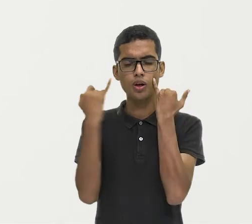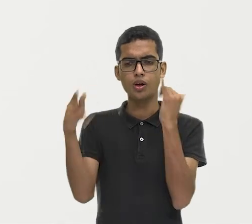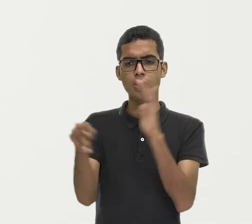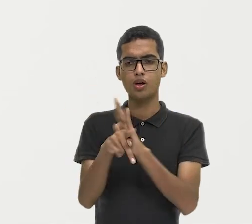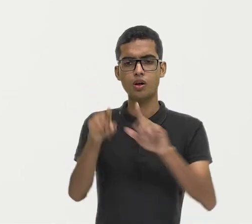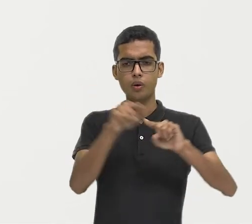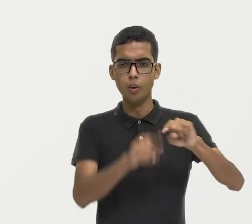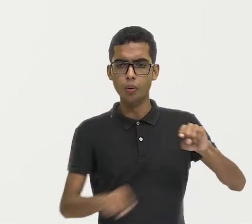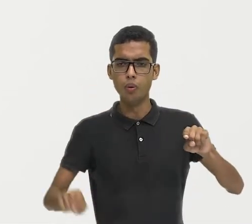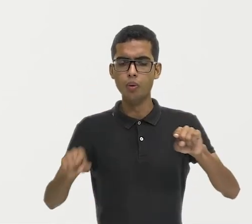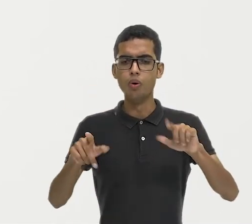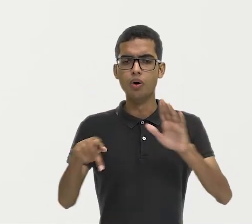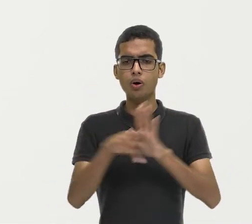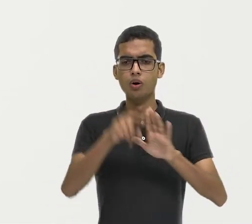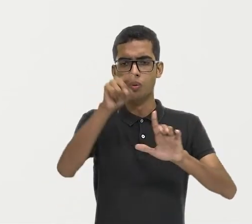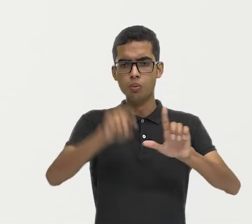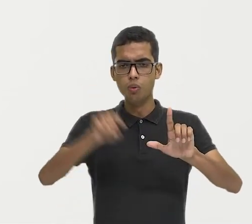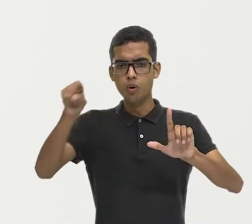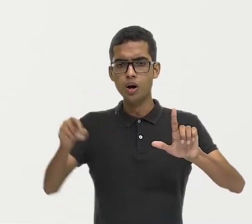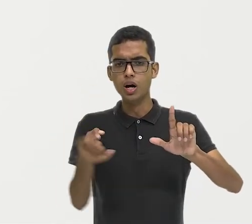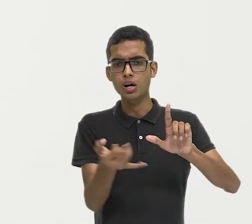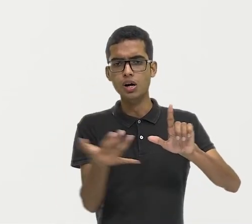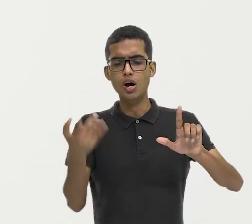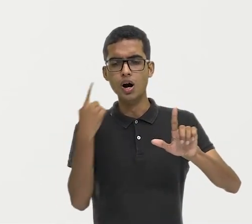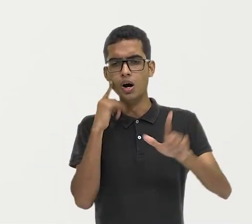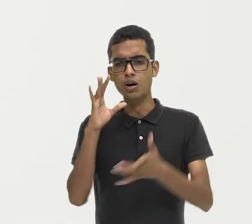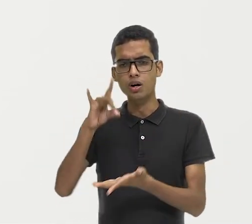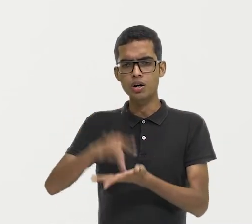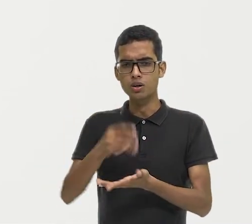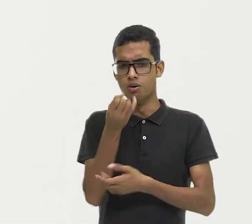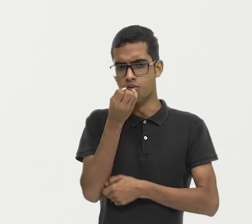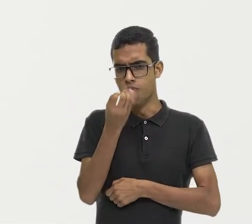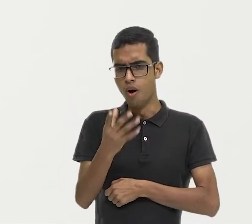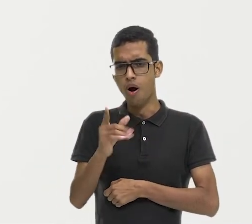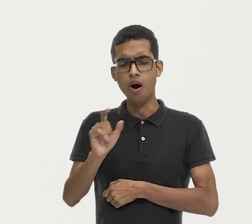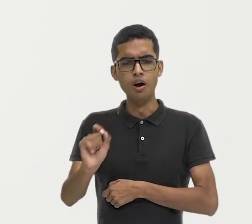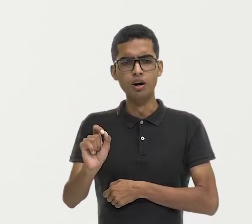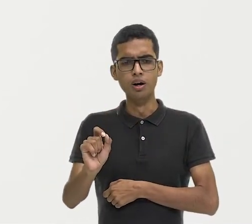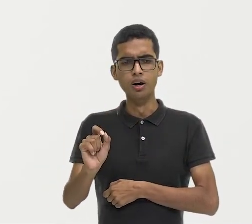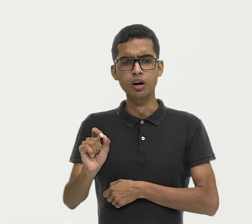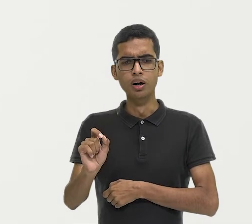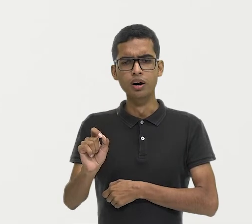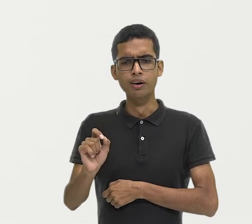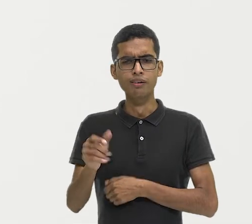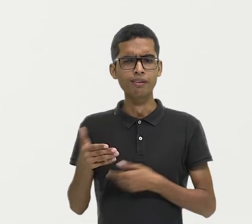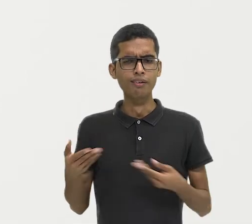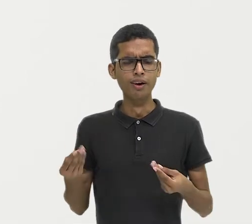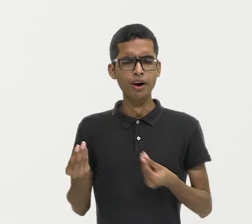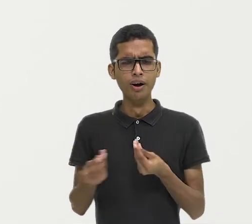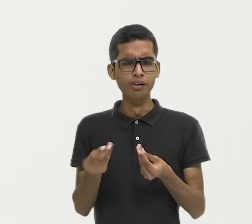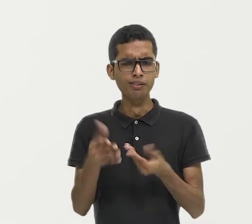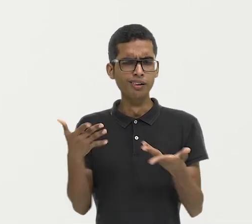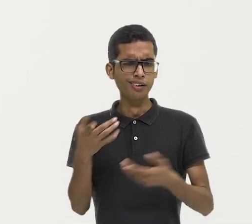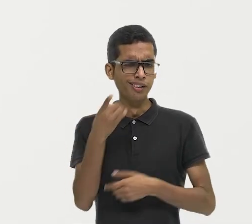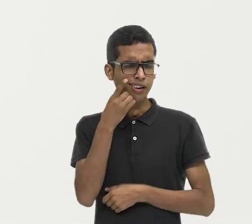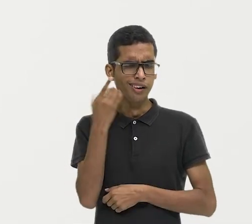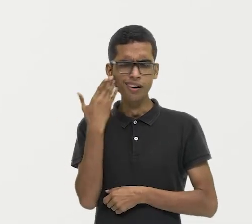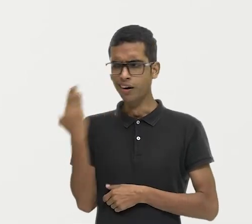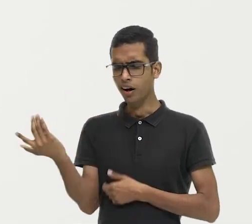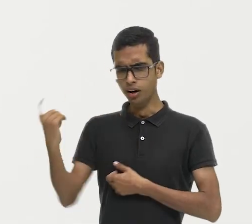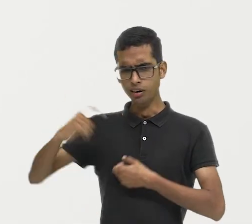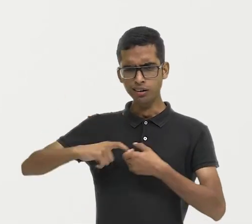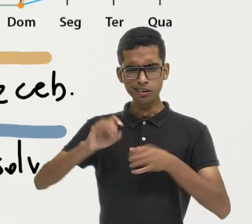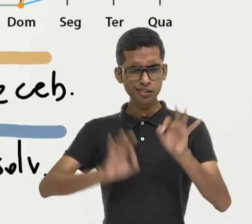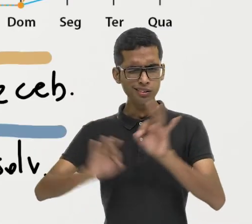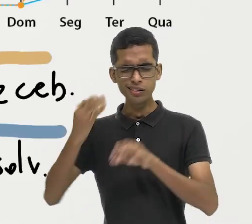nas informações do gráfico, que o nível de eficiência foi muito bom na onde? Né? Em quais